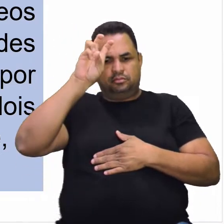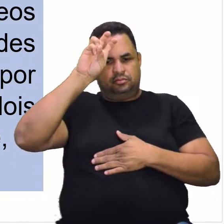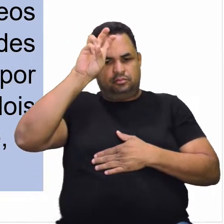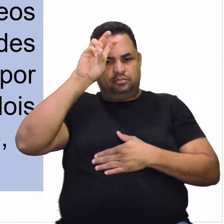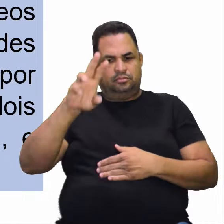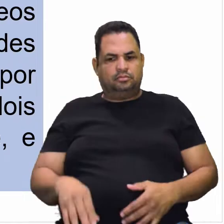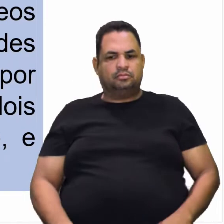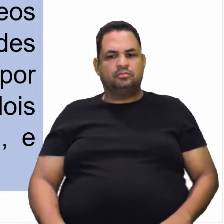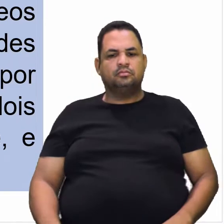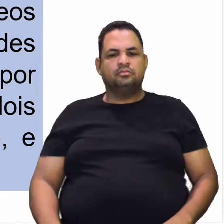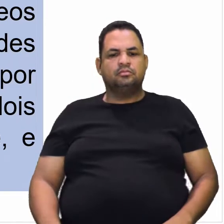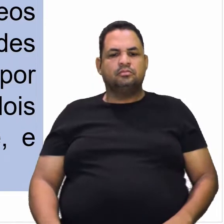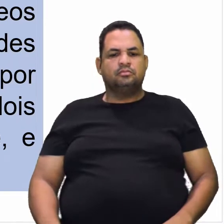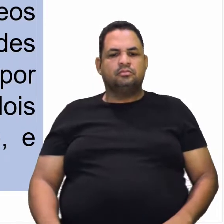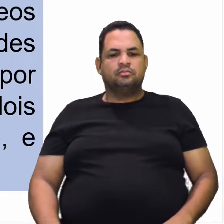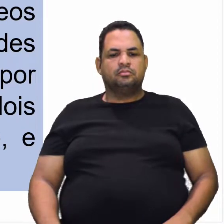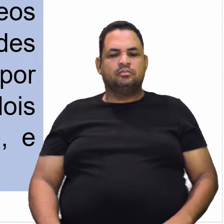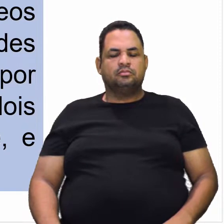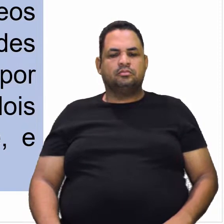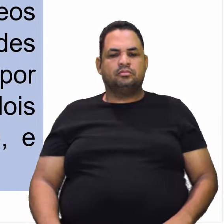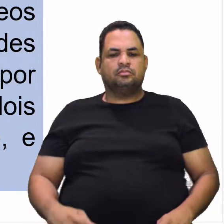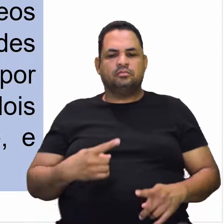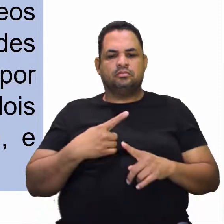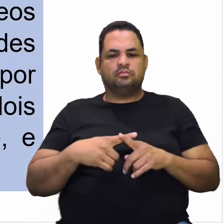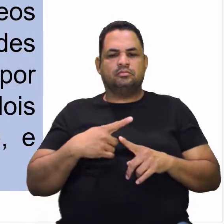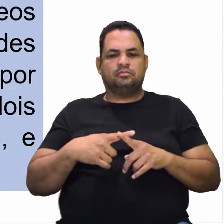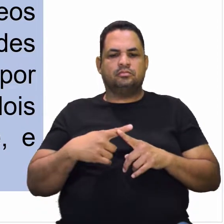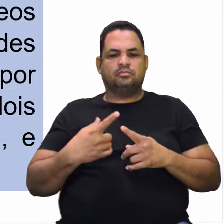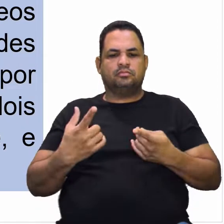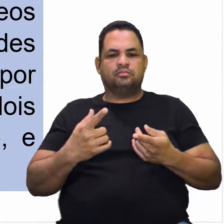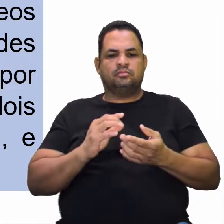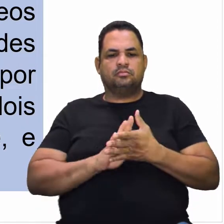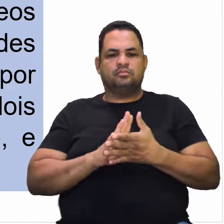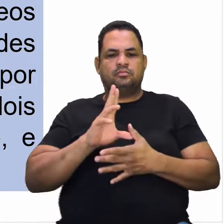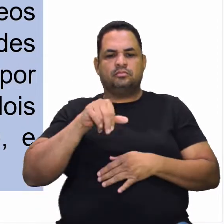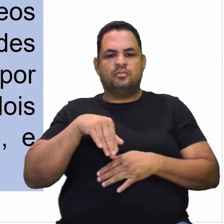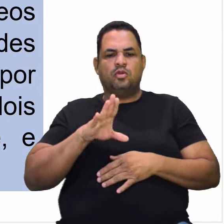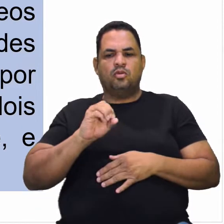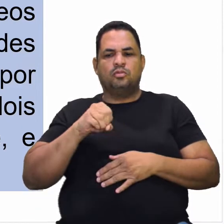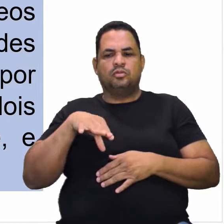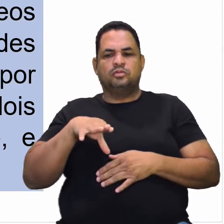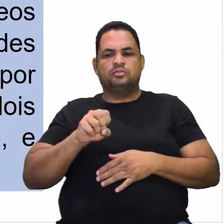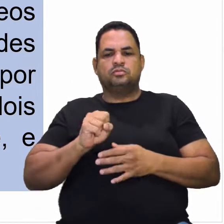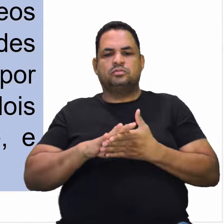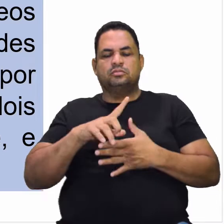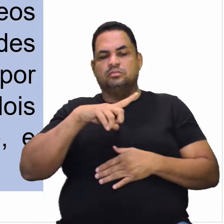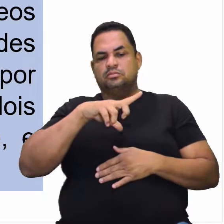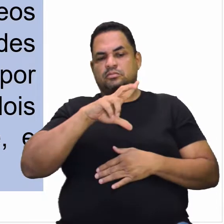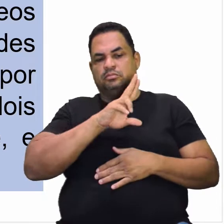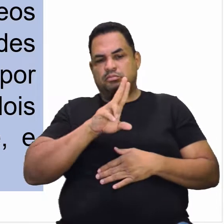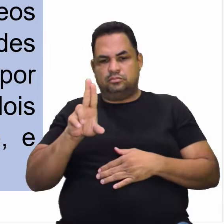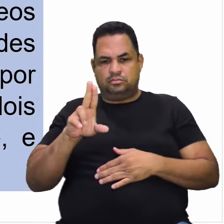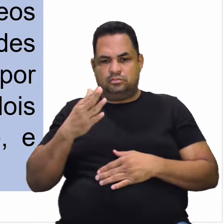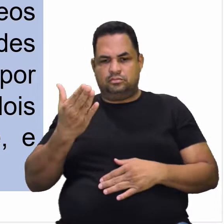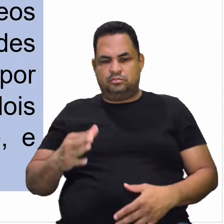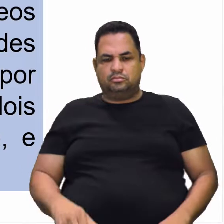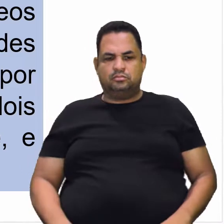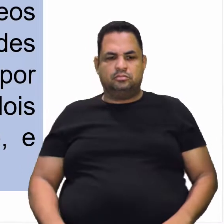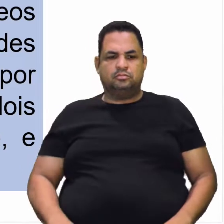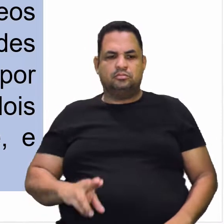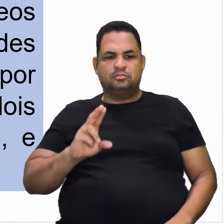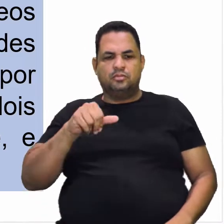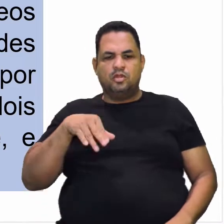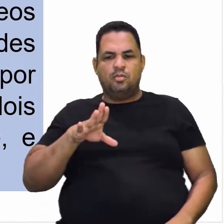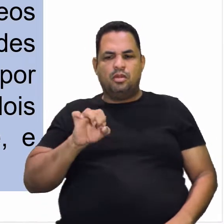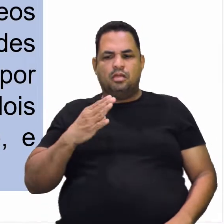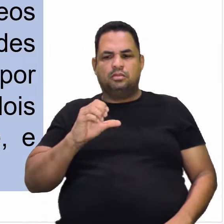Egito. Porque eles eram dos nomos, por isso que eles eram chamados aí de nomarcas